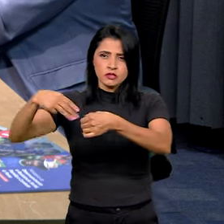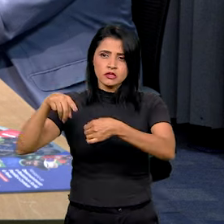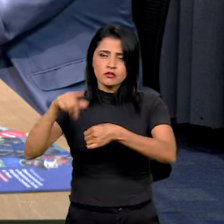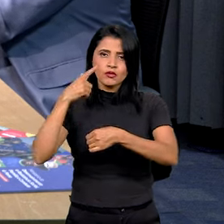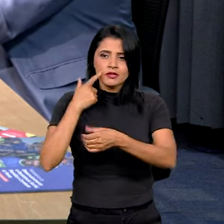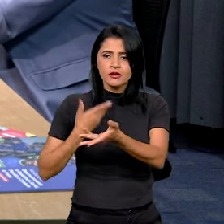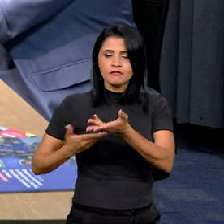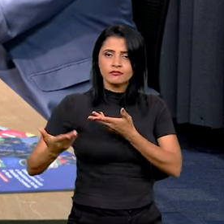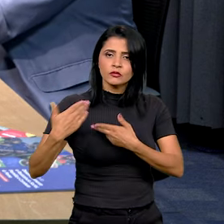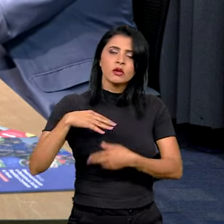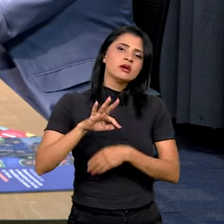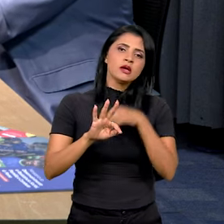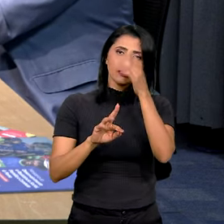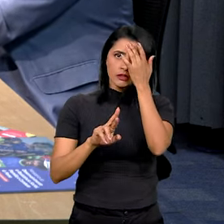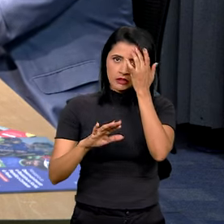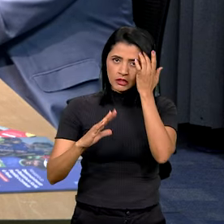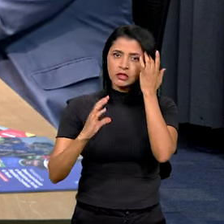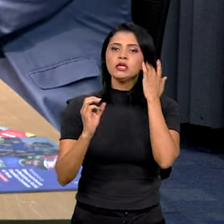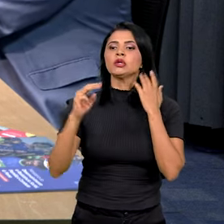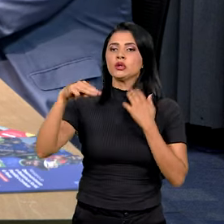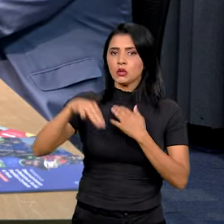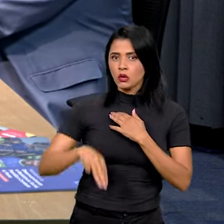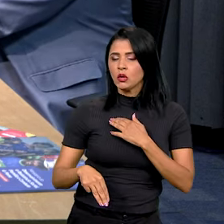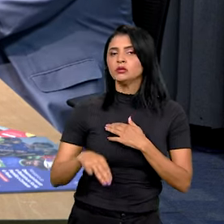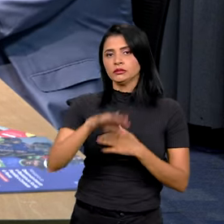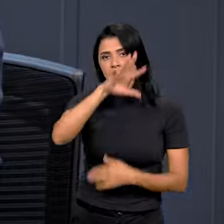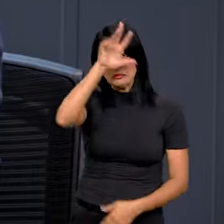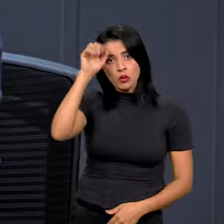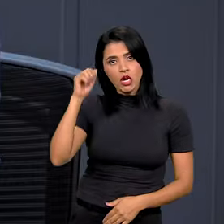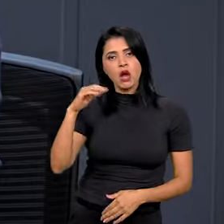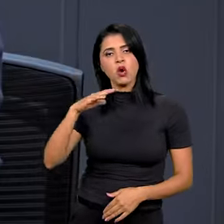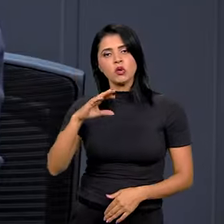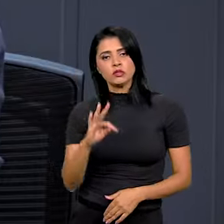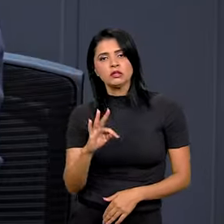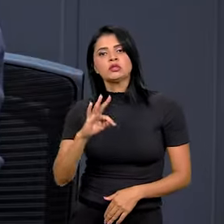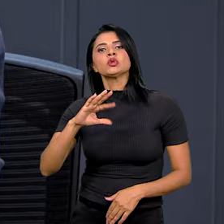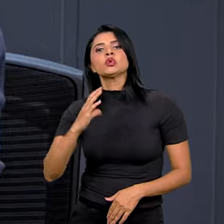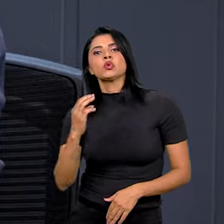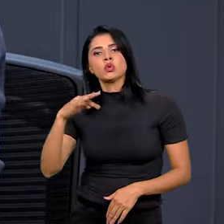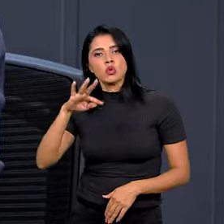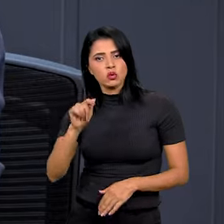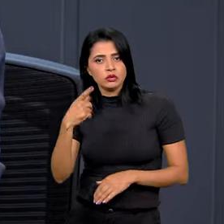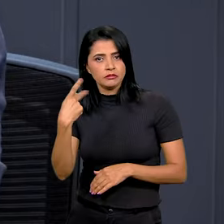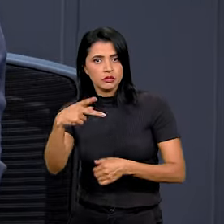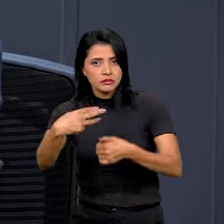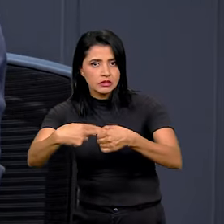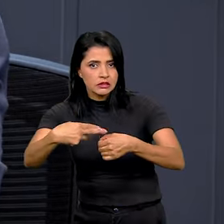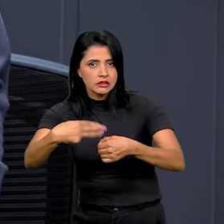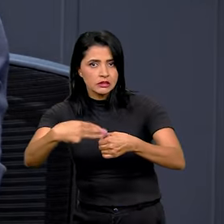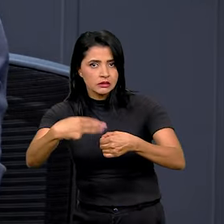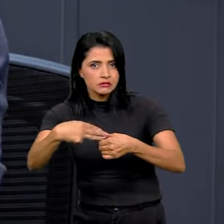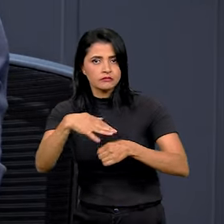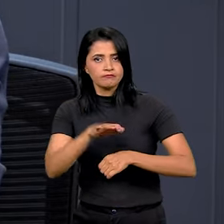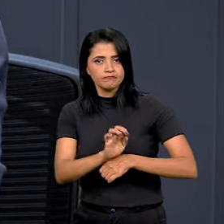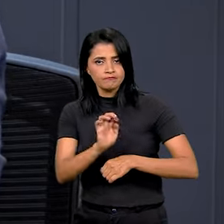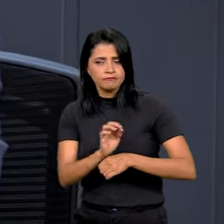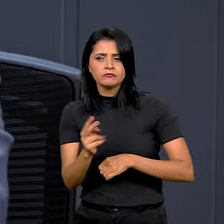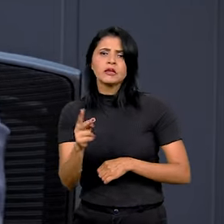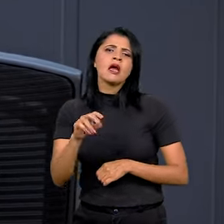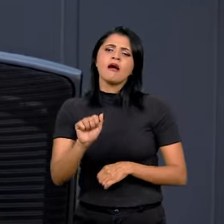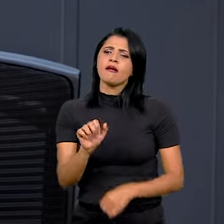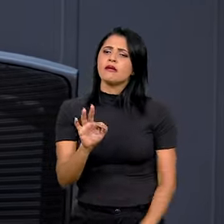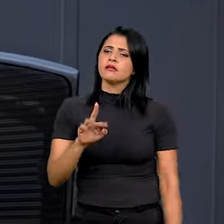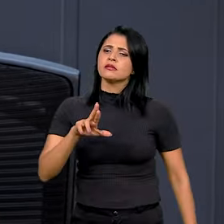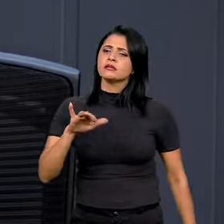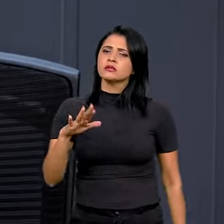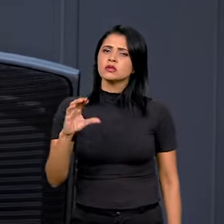exemplo agora é com a tricon que é a Associação dos tribunais de conta né dos Estados e dos Municípios especificamente do país essa essa tricon especificamente ela